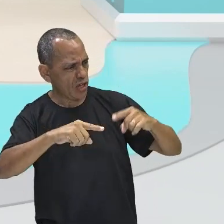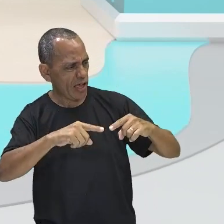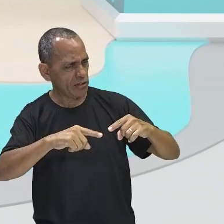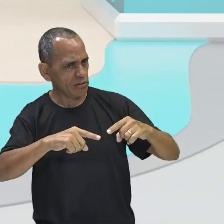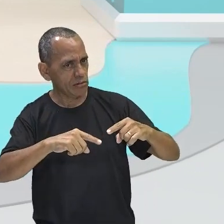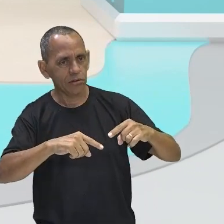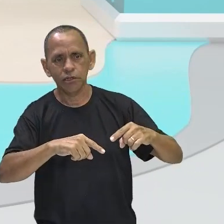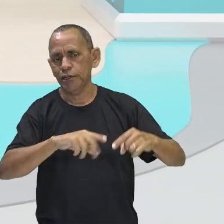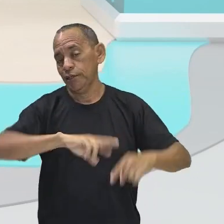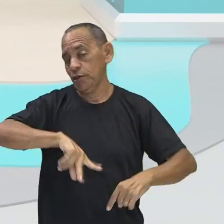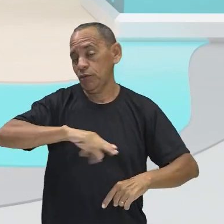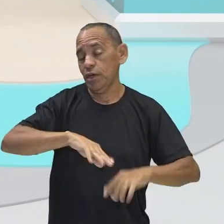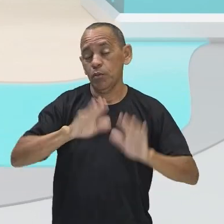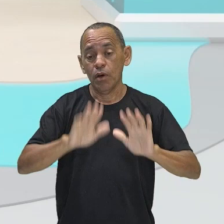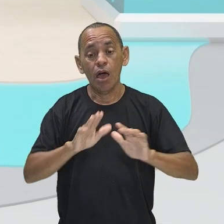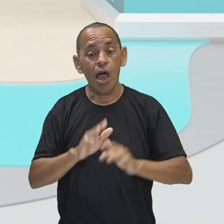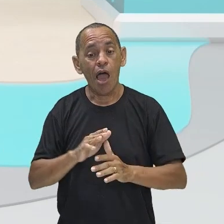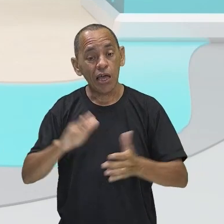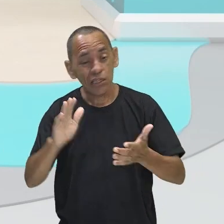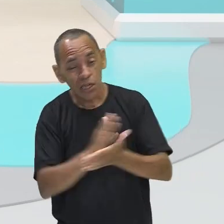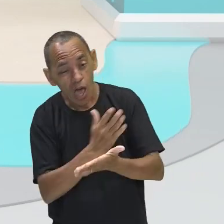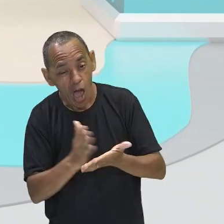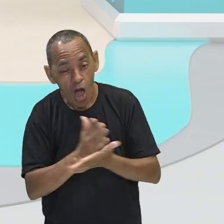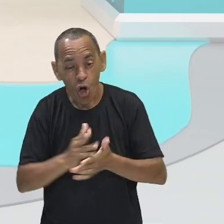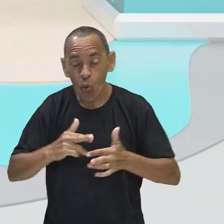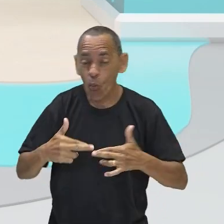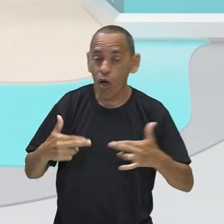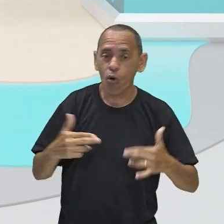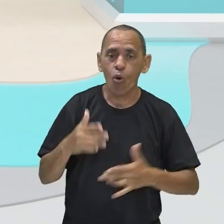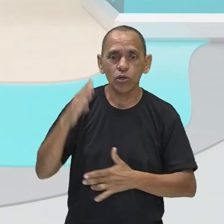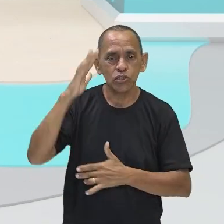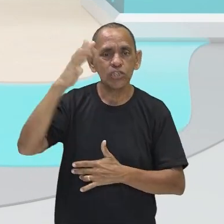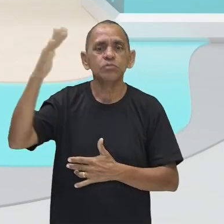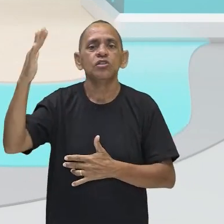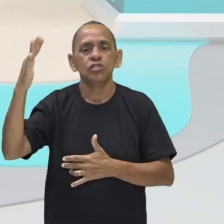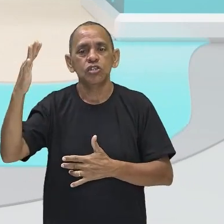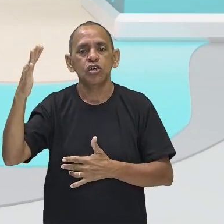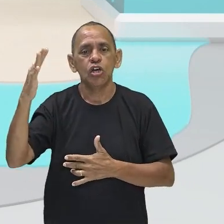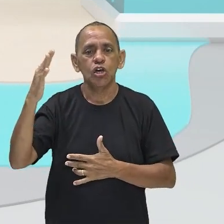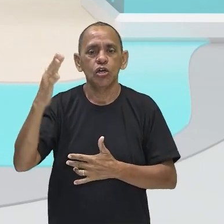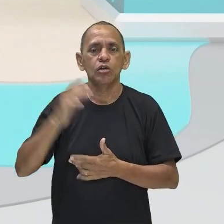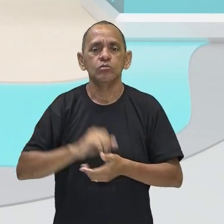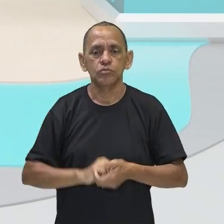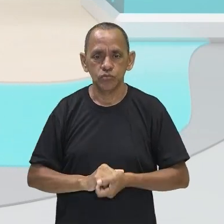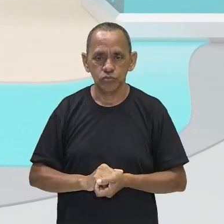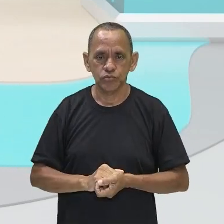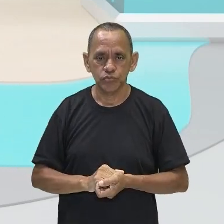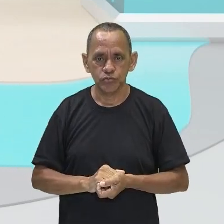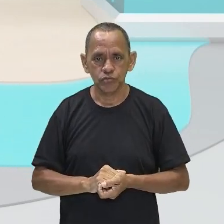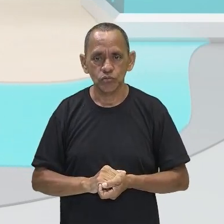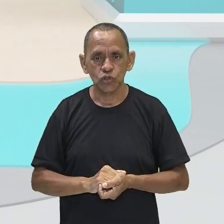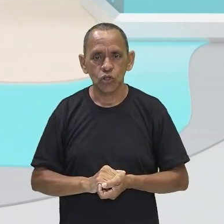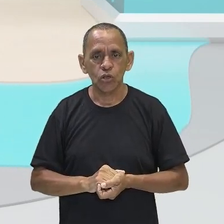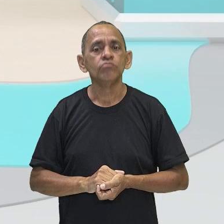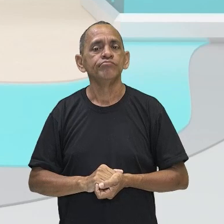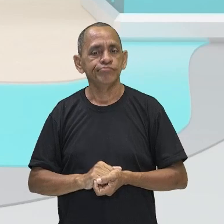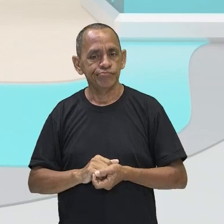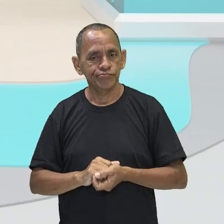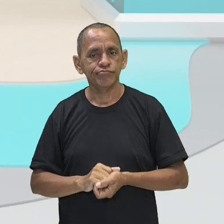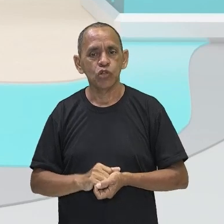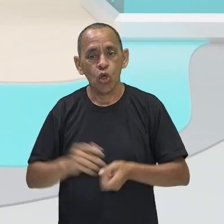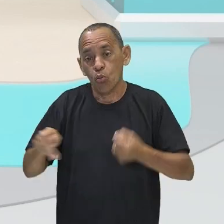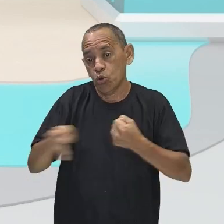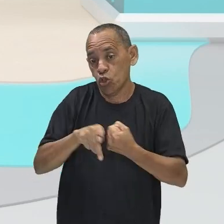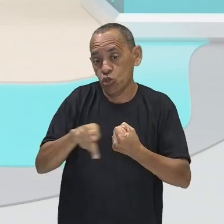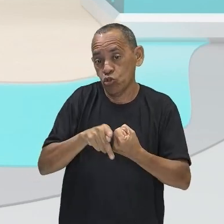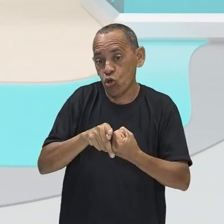que exista. O amor, o ódio, tudo isso é substantivo. E os pronomes vão substituir esses nomes.